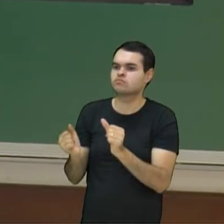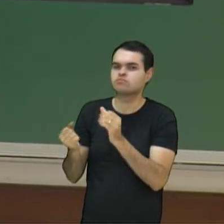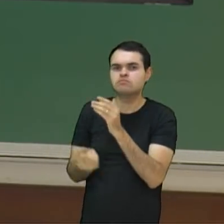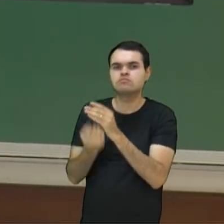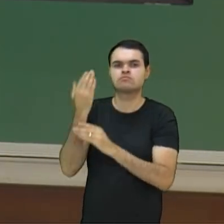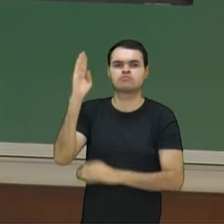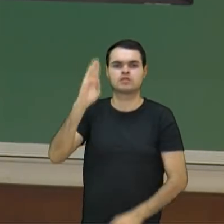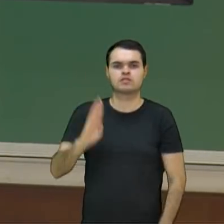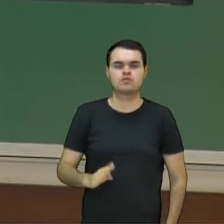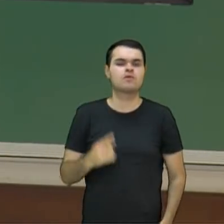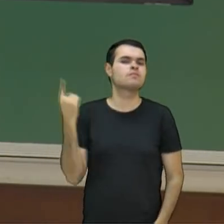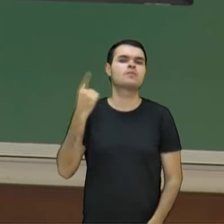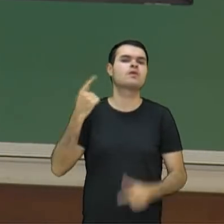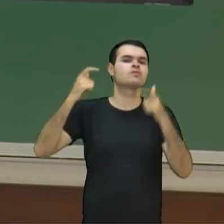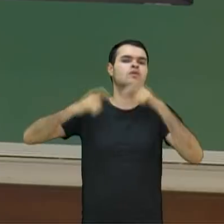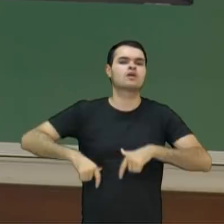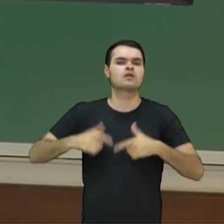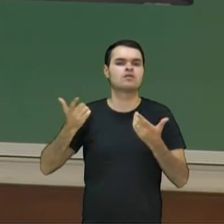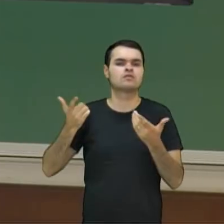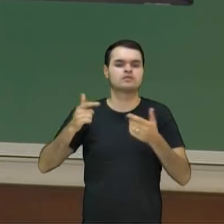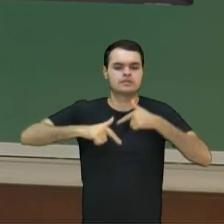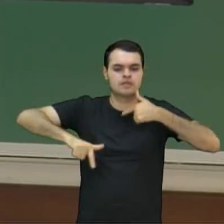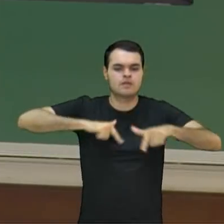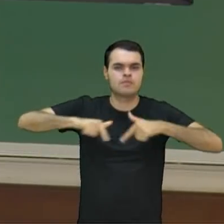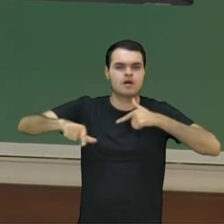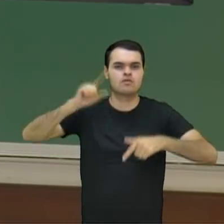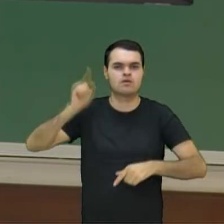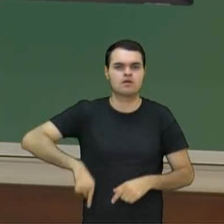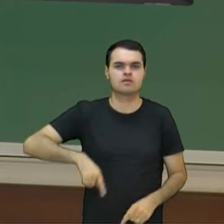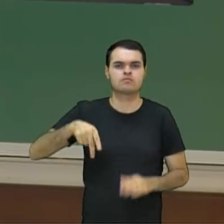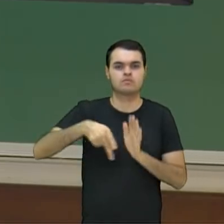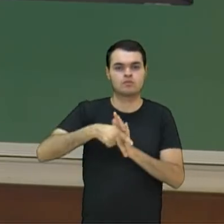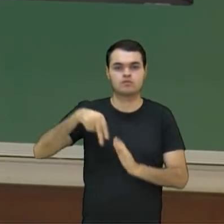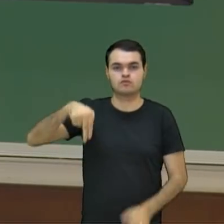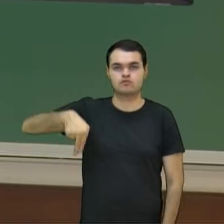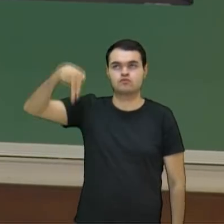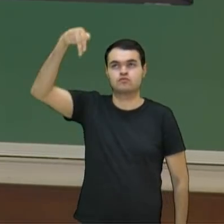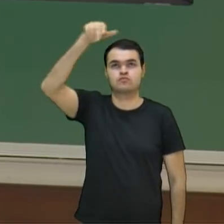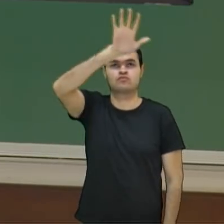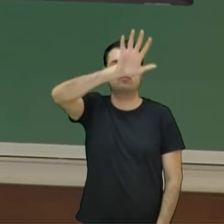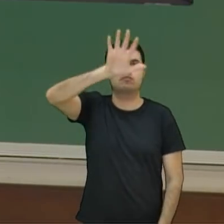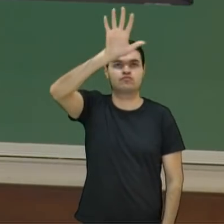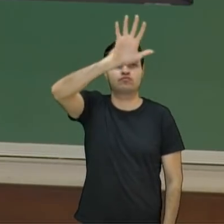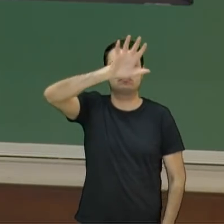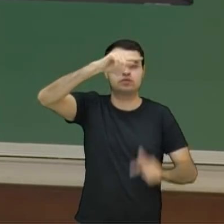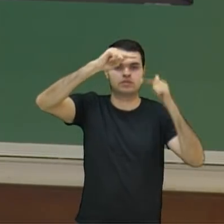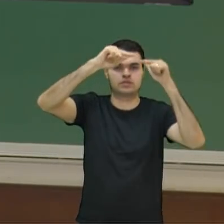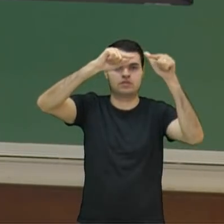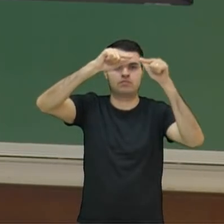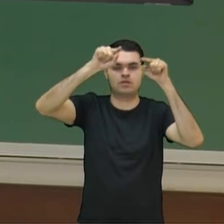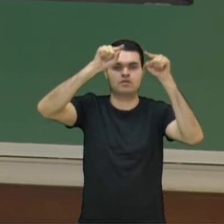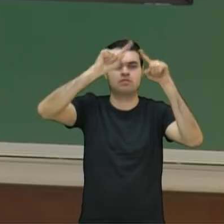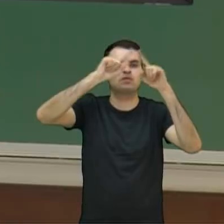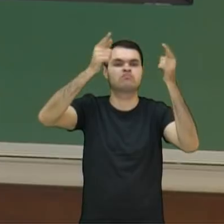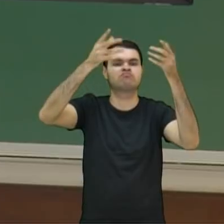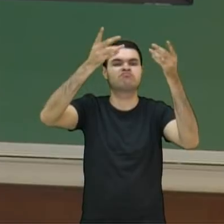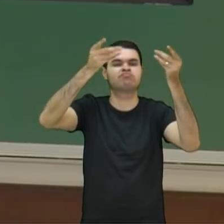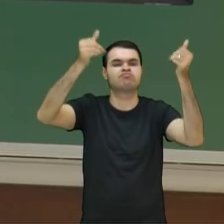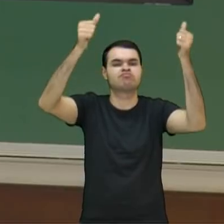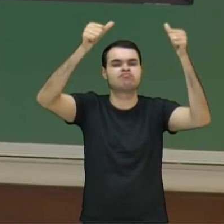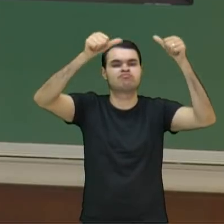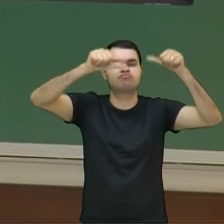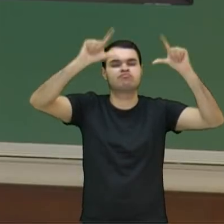a ser ocupada, as primeiras atividades econômicas foram no litoral do Nordeste. Mas houve uma decadência, quer